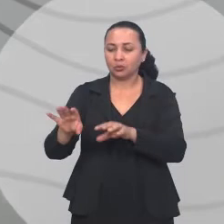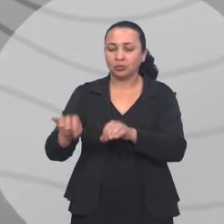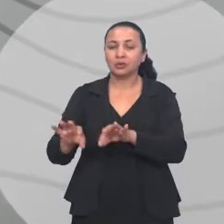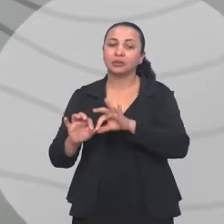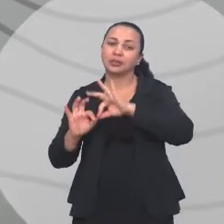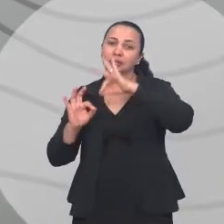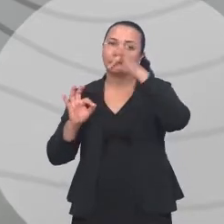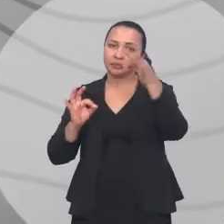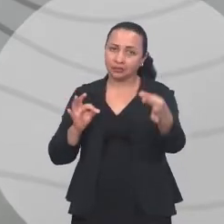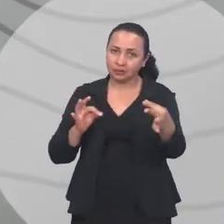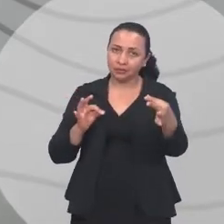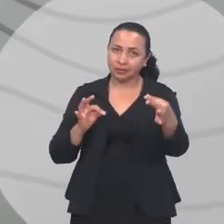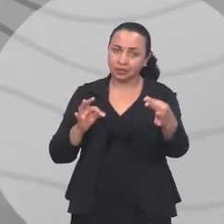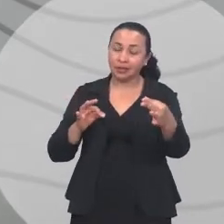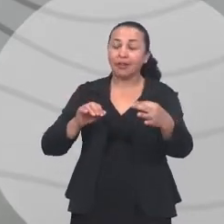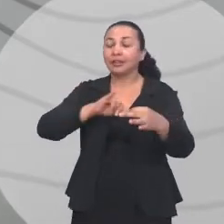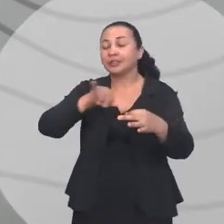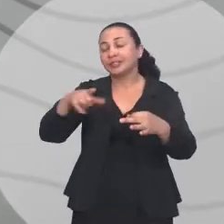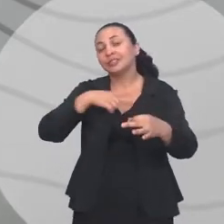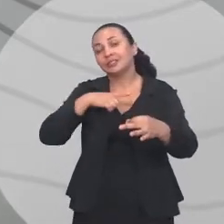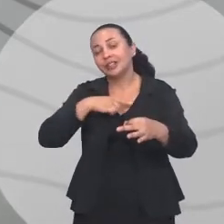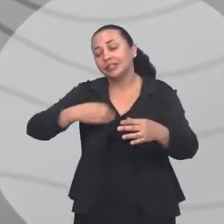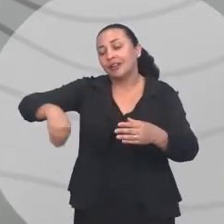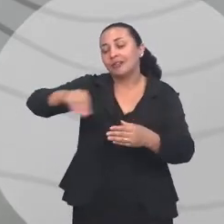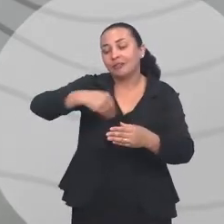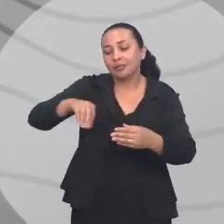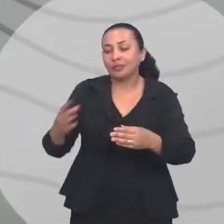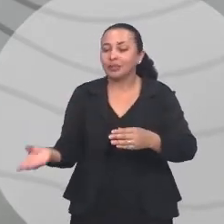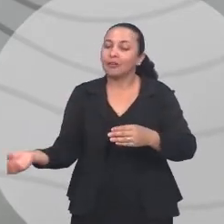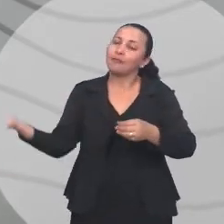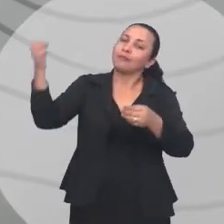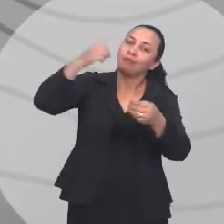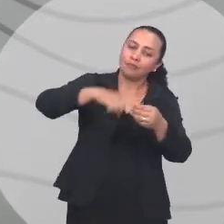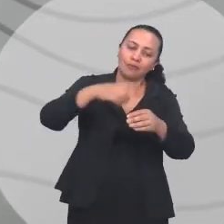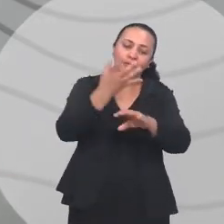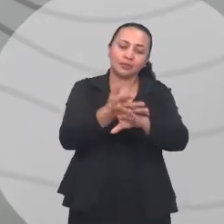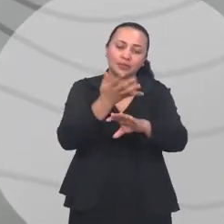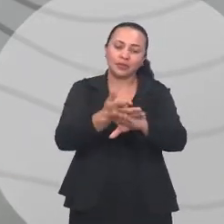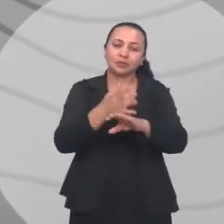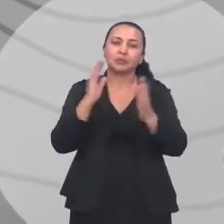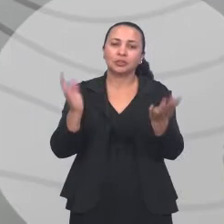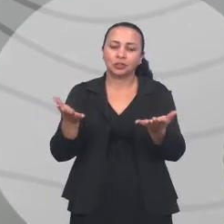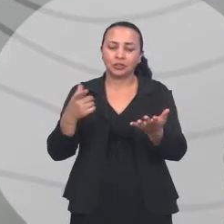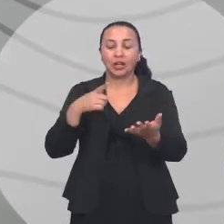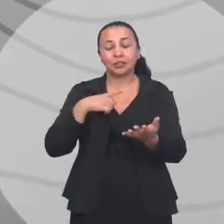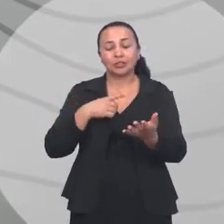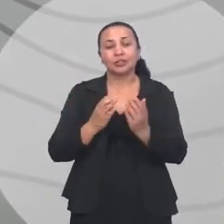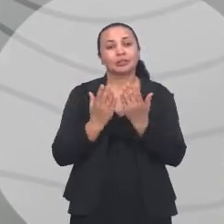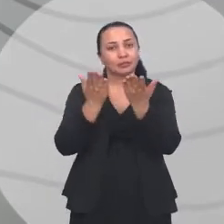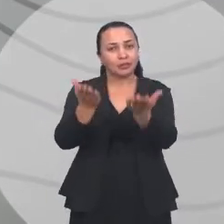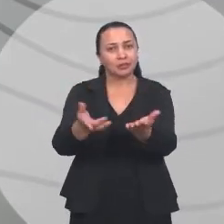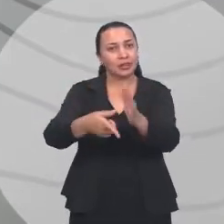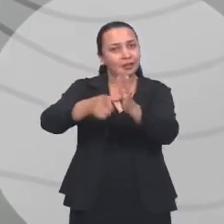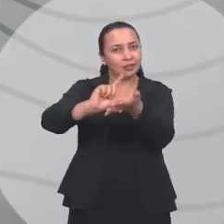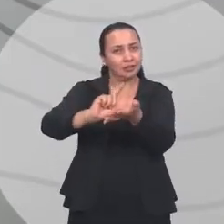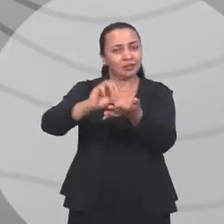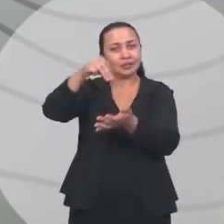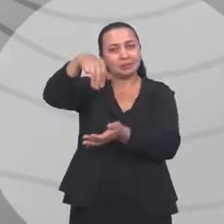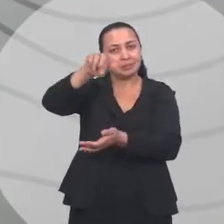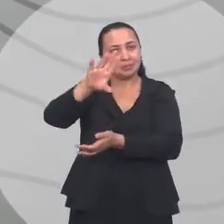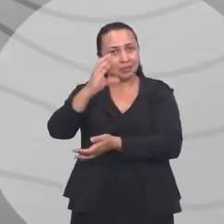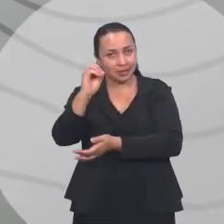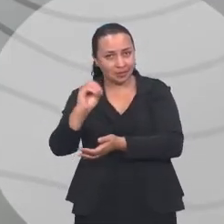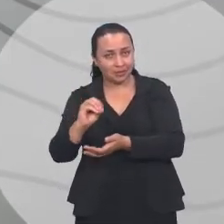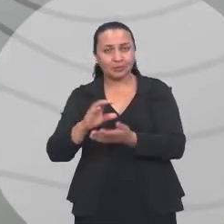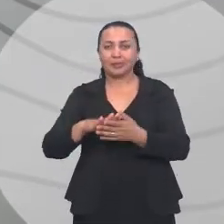ensino remoto se sentindo remoto vai envolver a retomada daquelas disciplinas que estavam sendo oferecidas até março então a